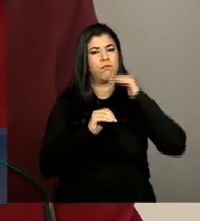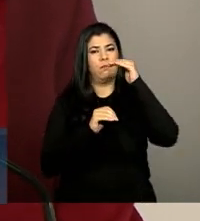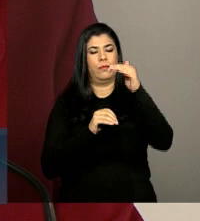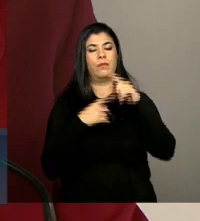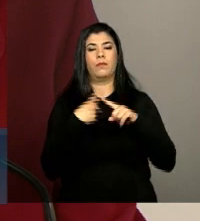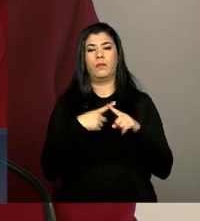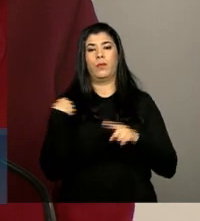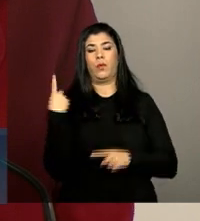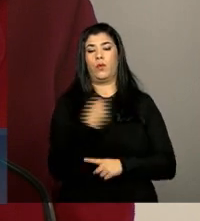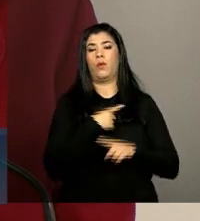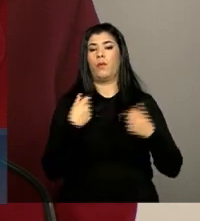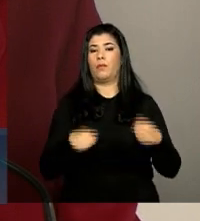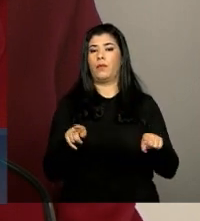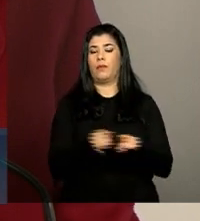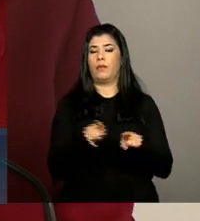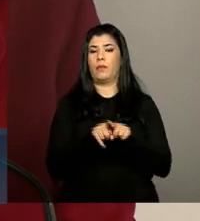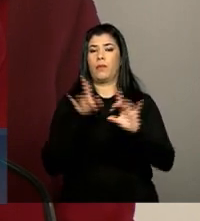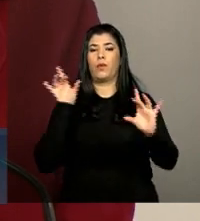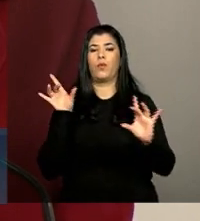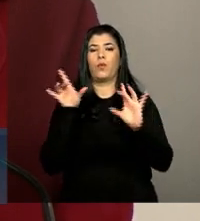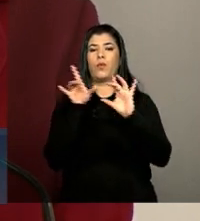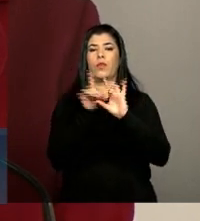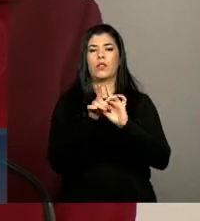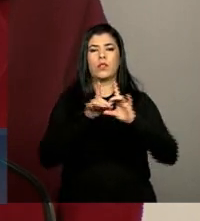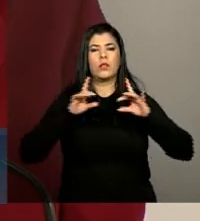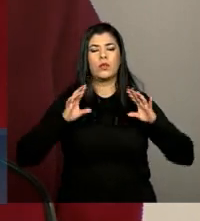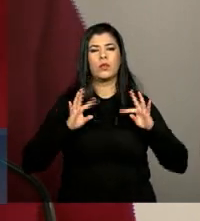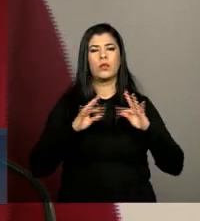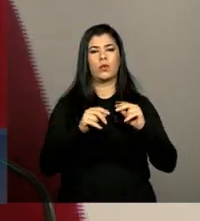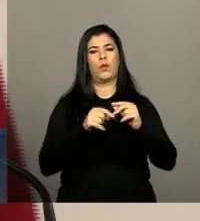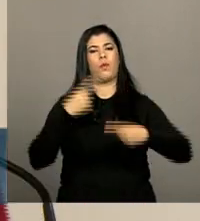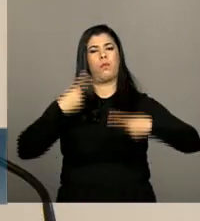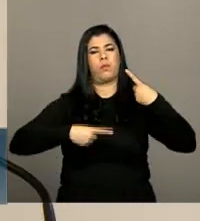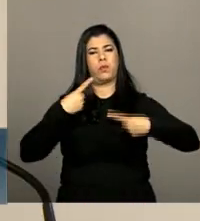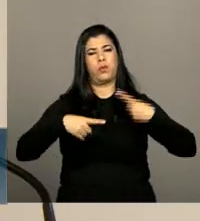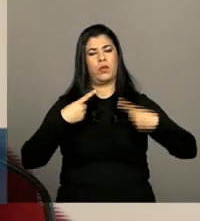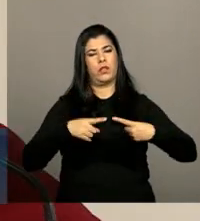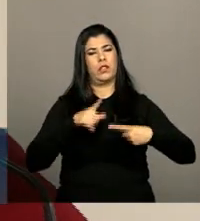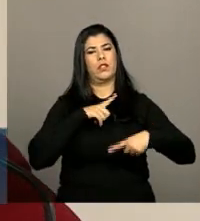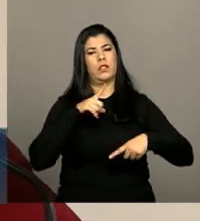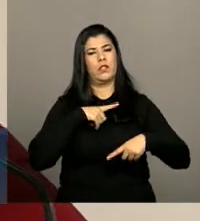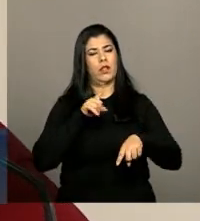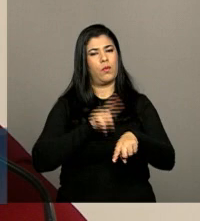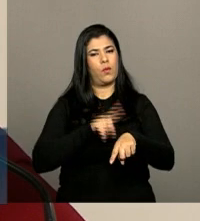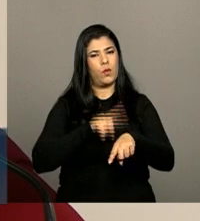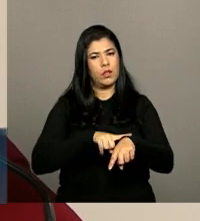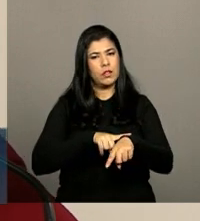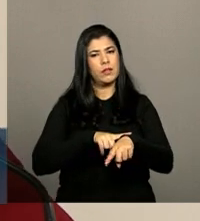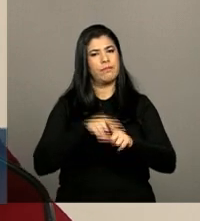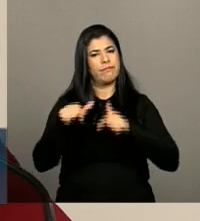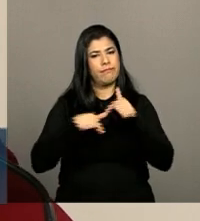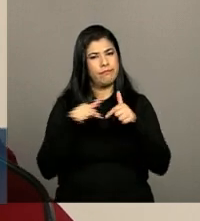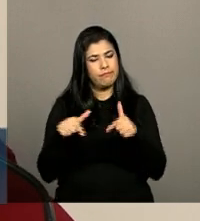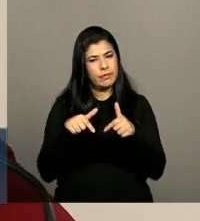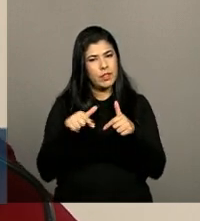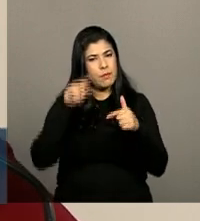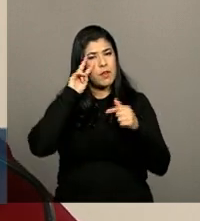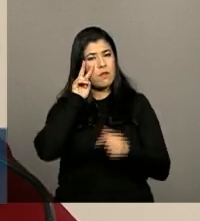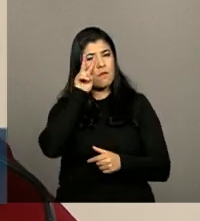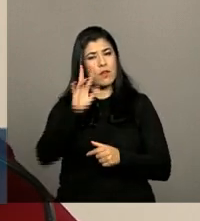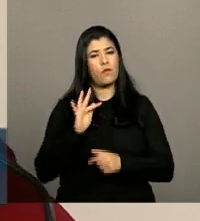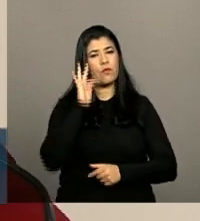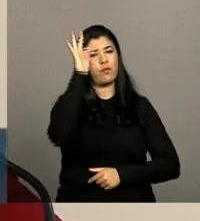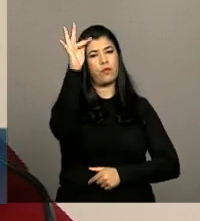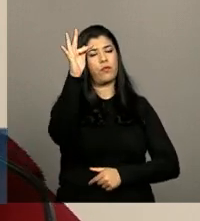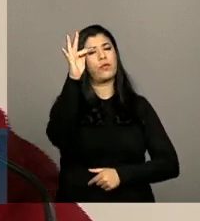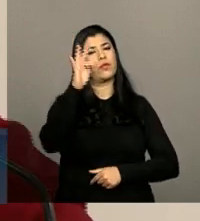nós precisamos ligar todas as políticas de curto prazo a uma visão de longo prazo do nosso